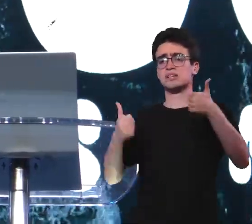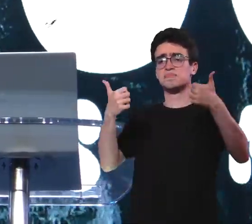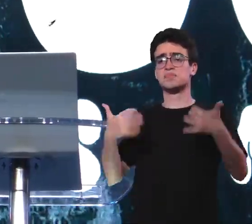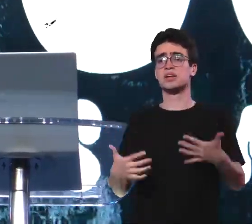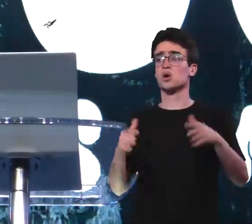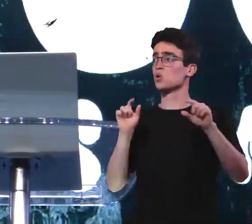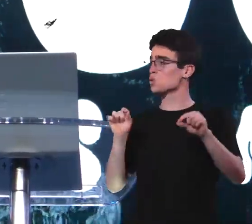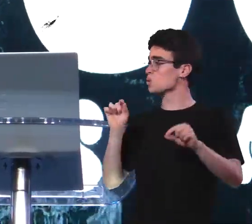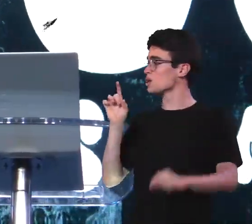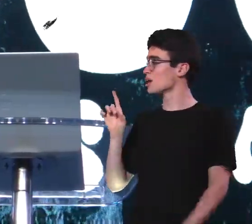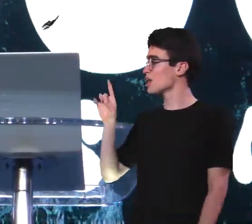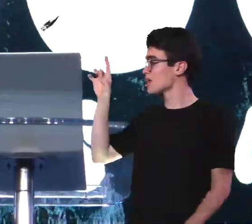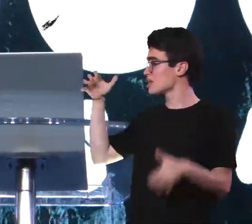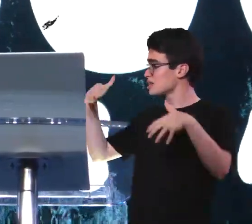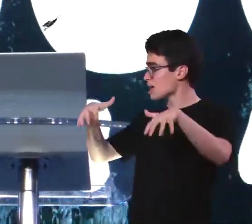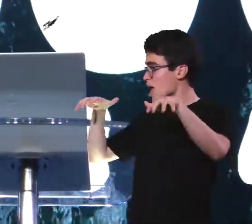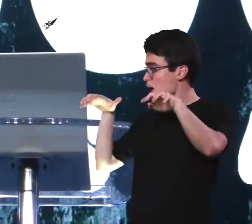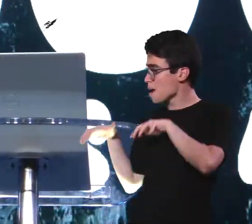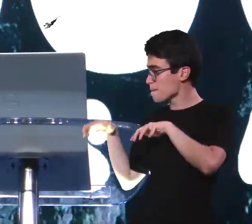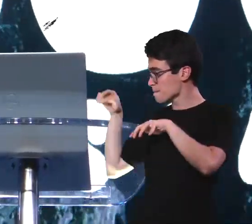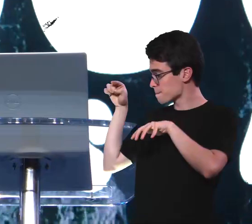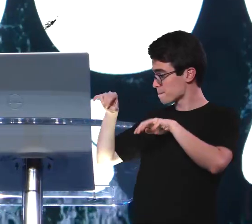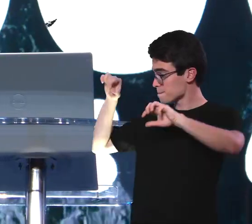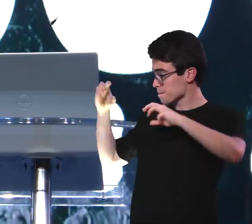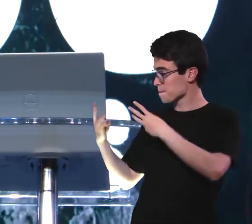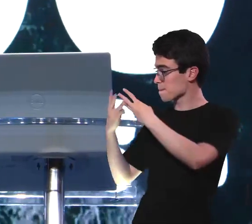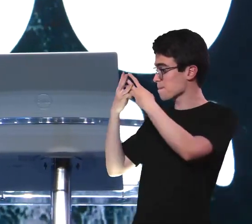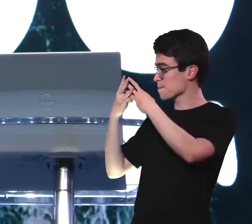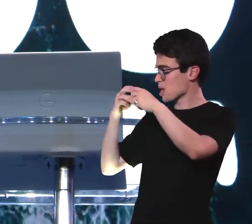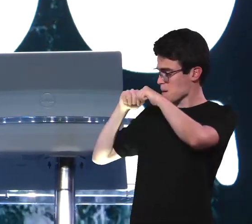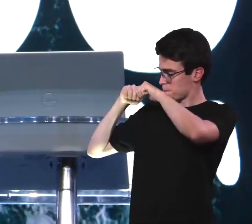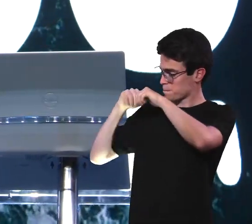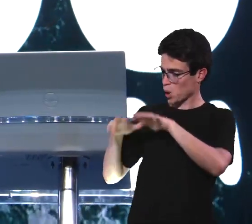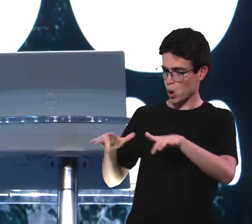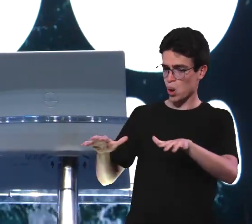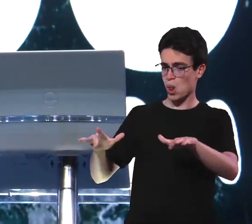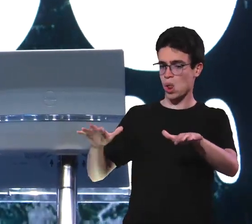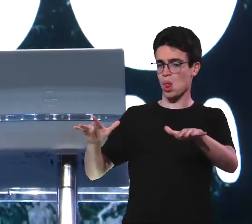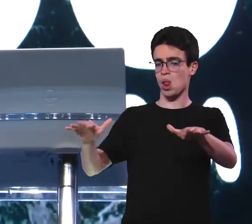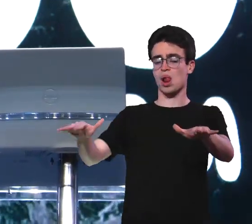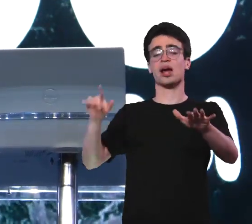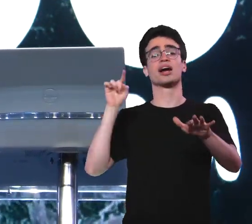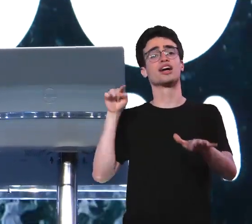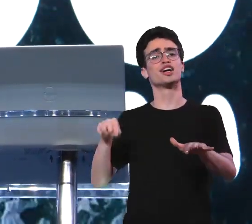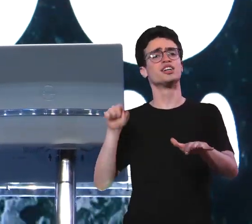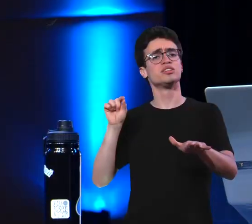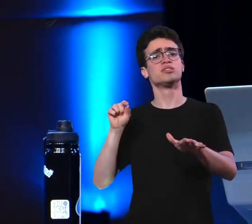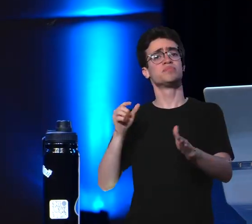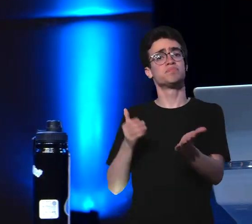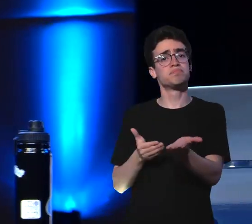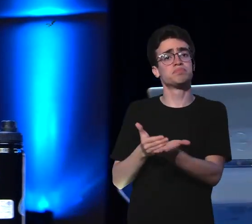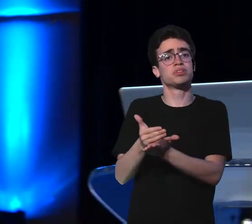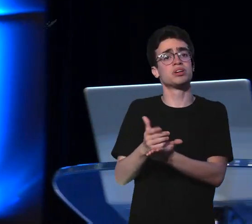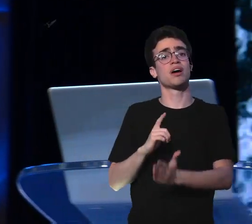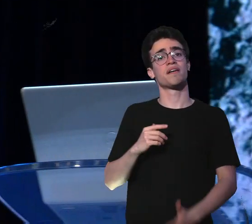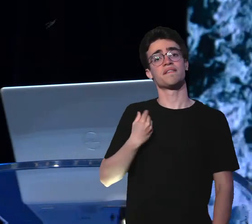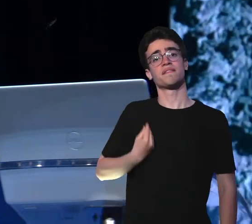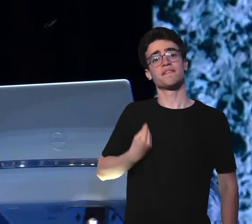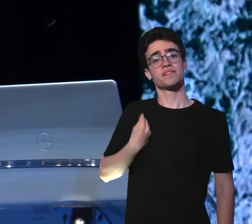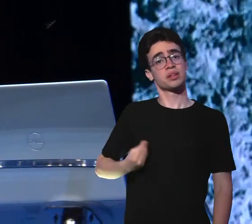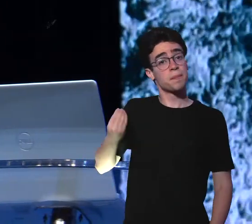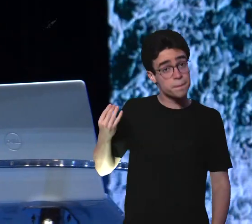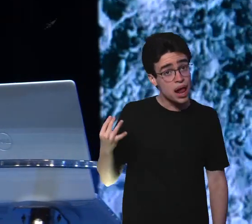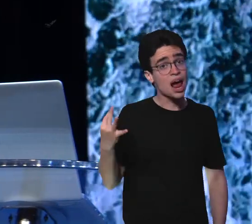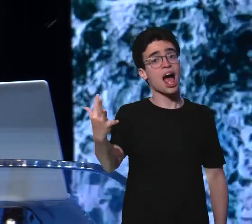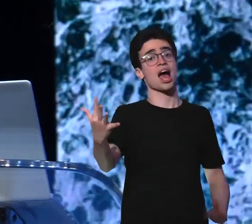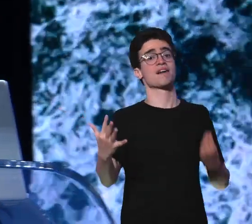que saía de dentro do templo de Jerusalém, e por onde esse rio passava, a vida acontecia. Só que é